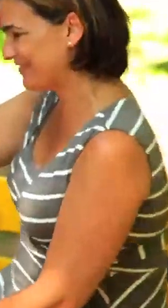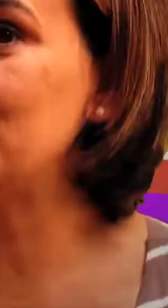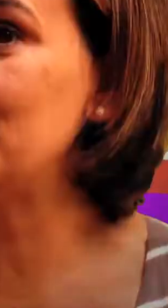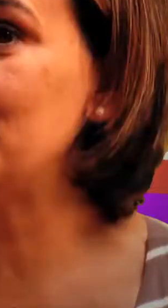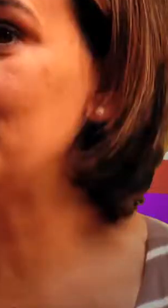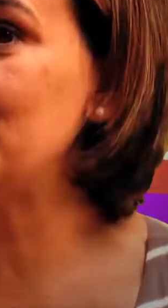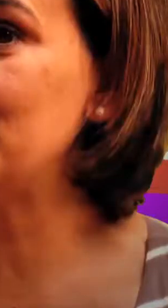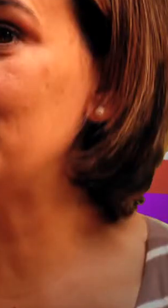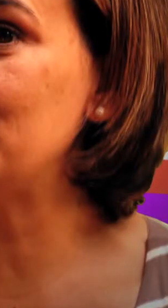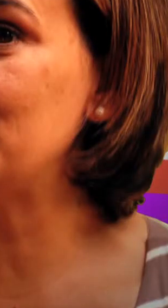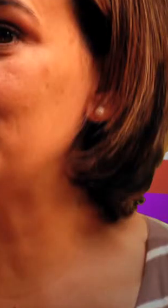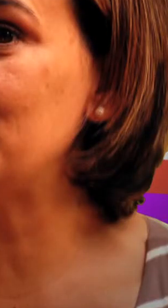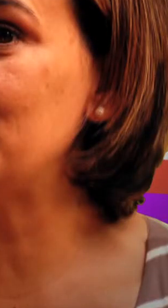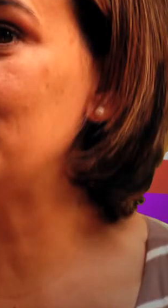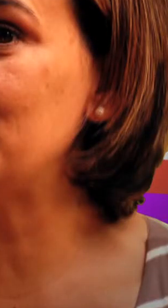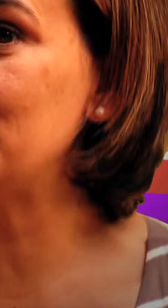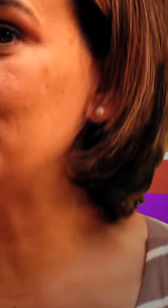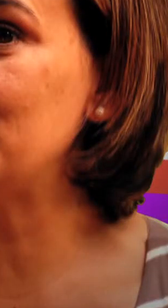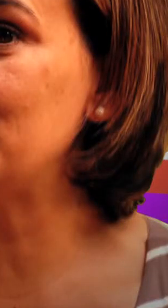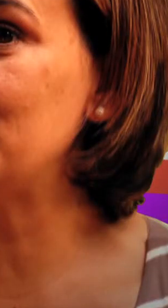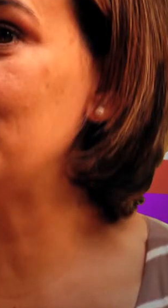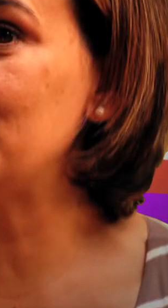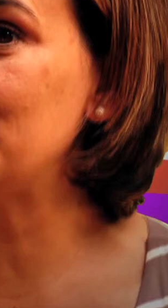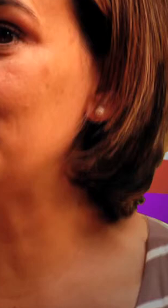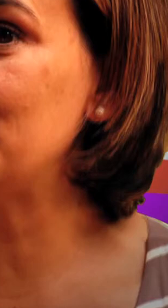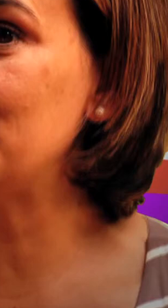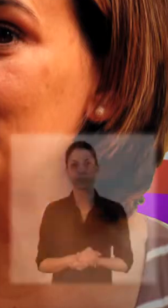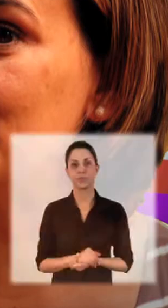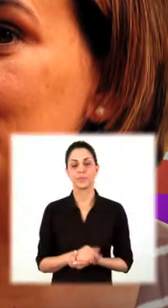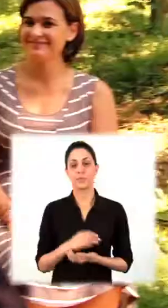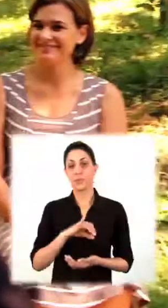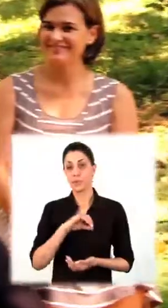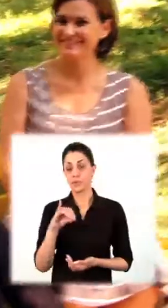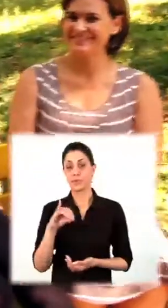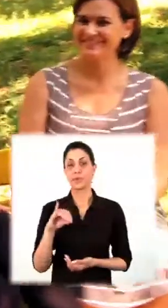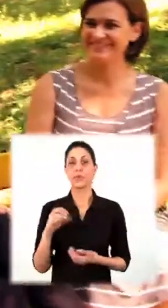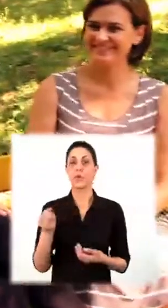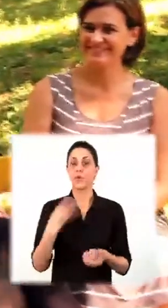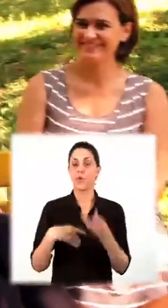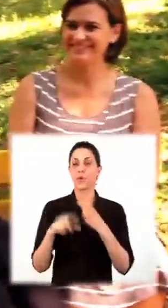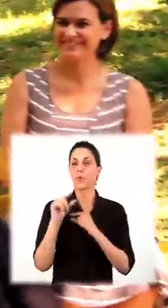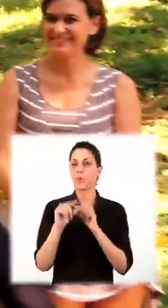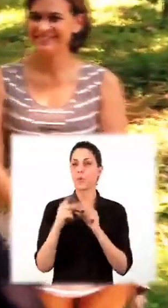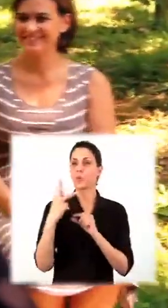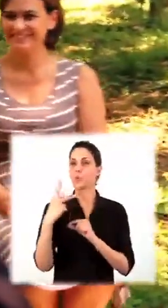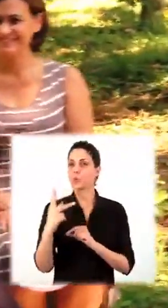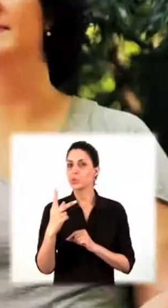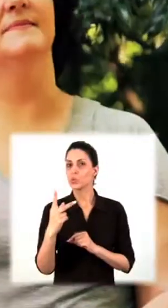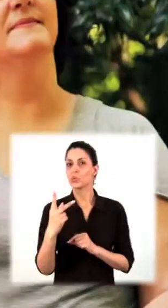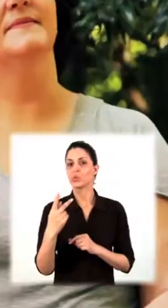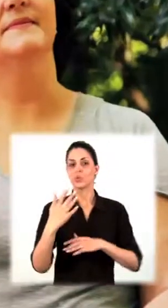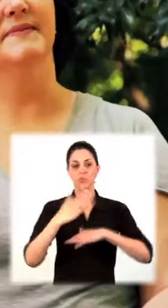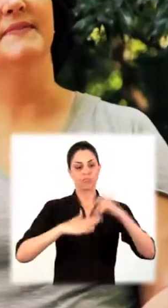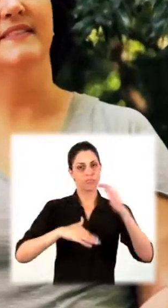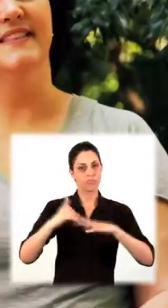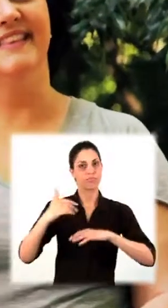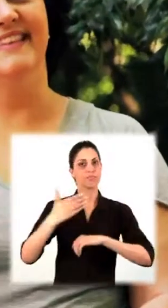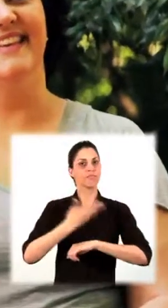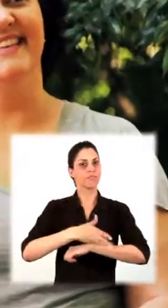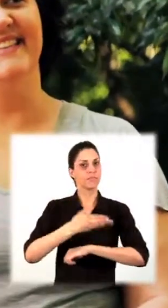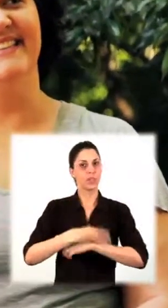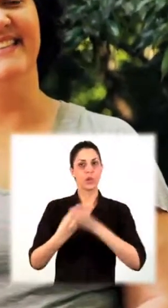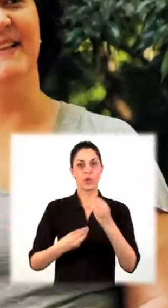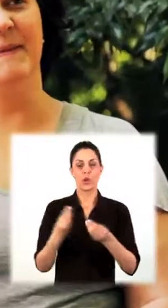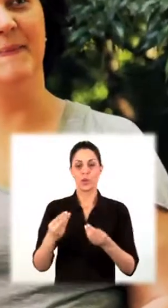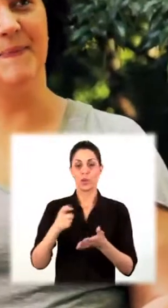Cristina, conta pra pra gente um pouquinho de você, da sua